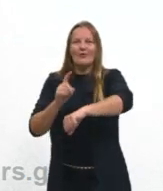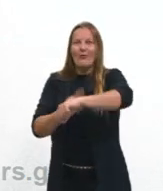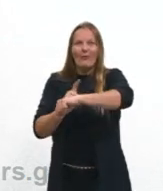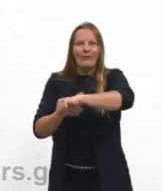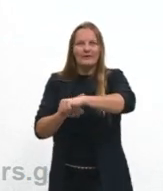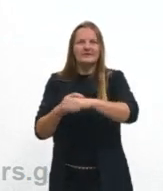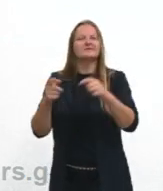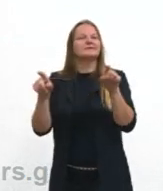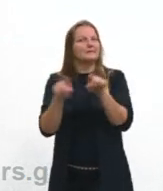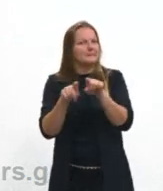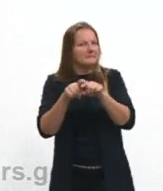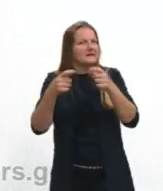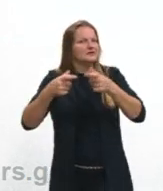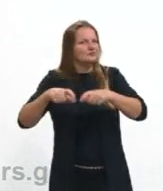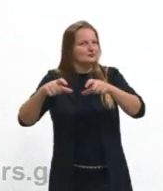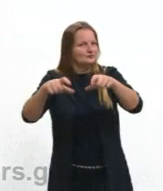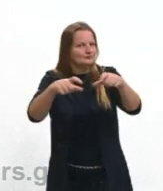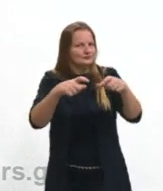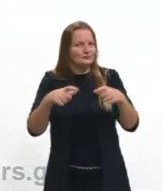localização certo